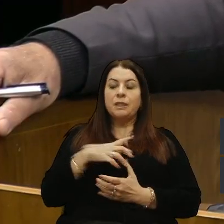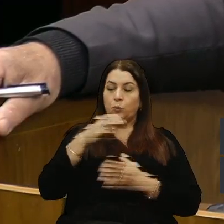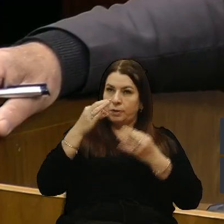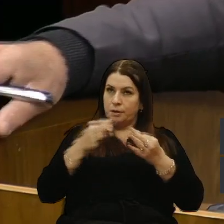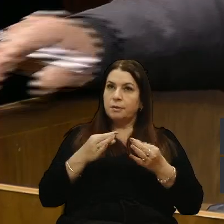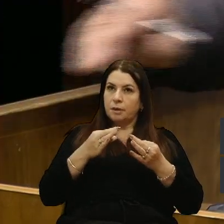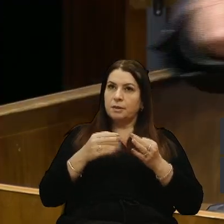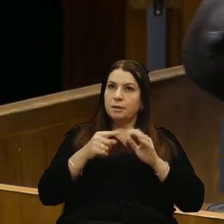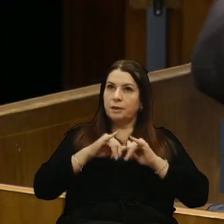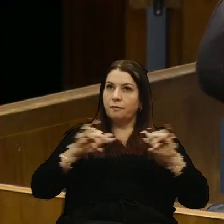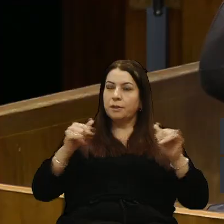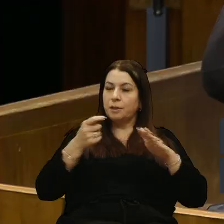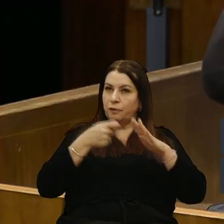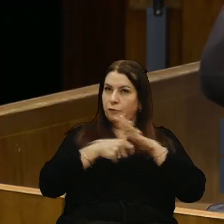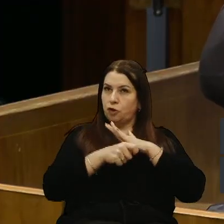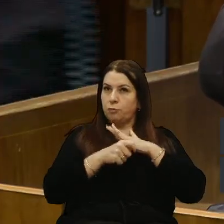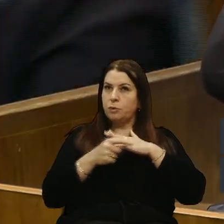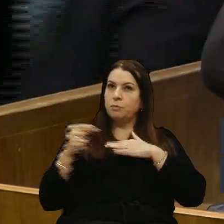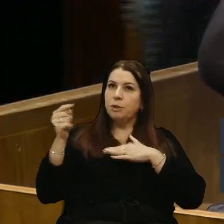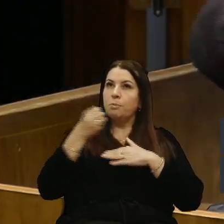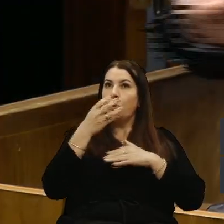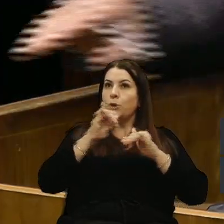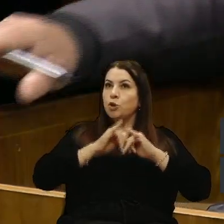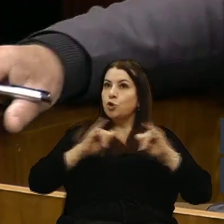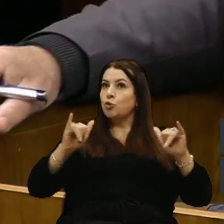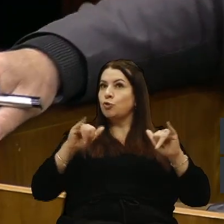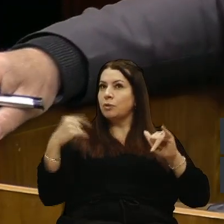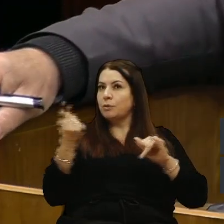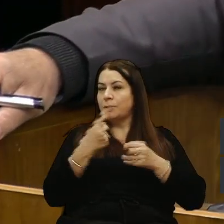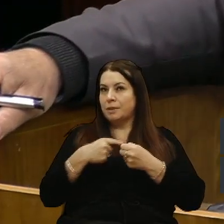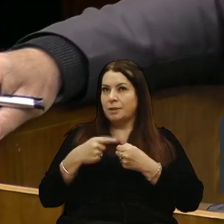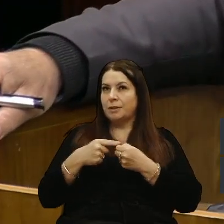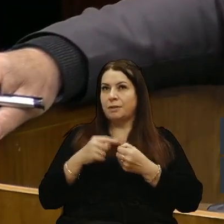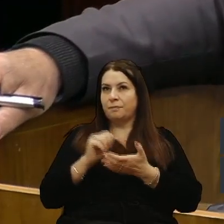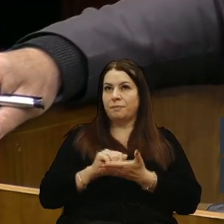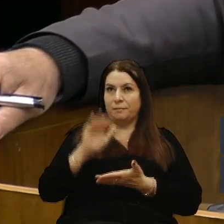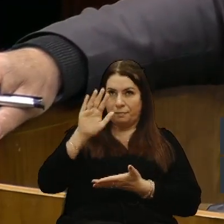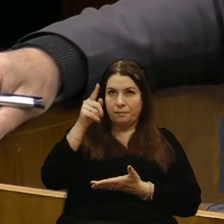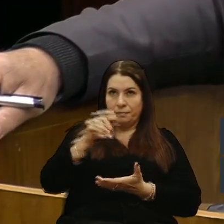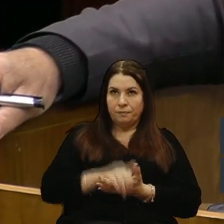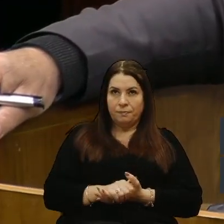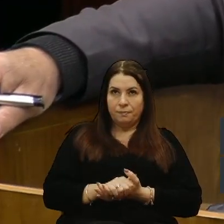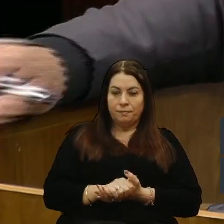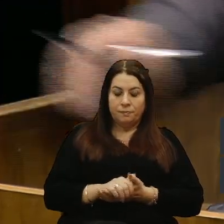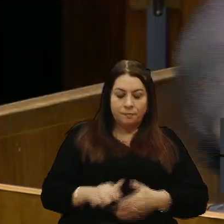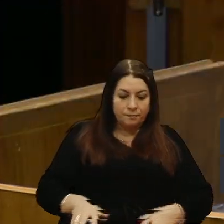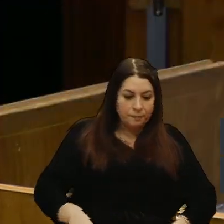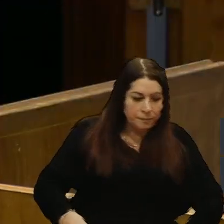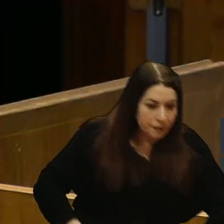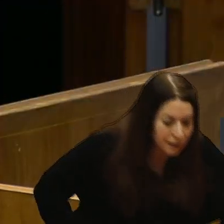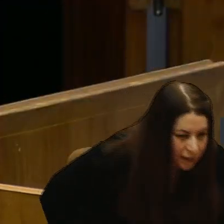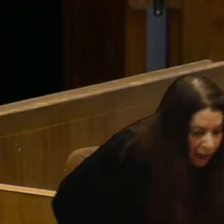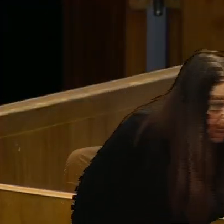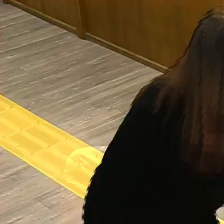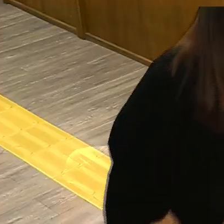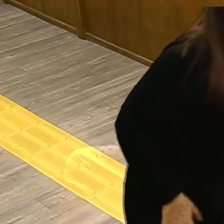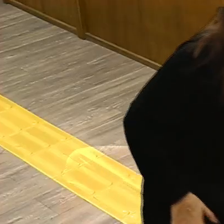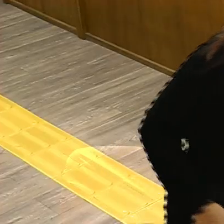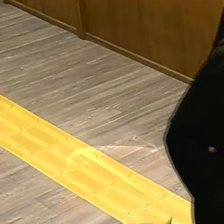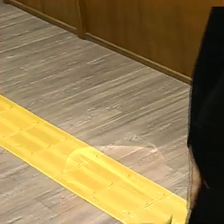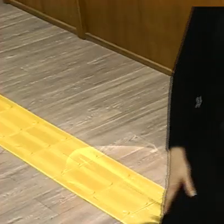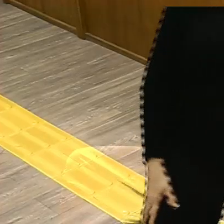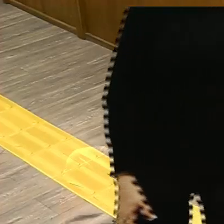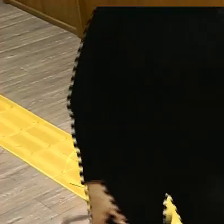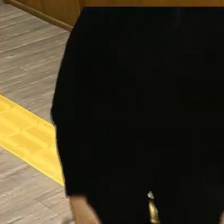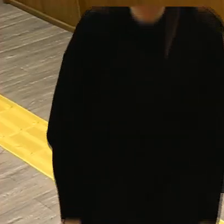certeza irá anunciar investimentos para trazer boas notícias à nossa cidade. O senhor me permite uma parte, Zé? Pois não, de imediato. Eu